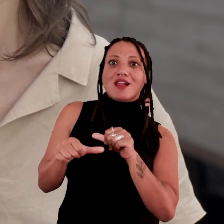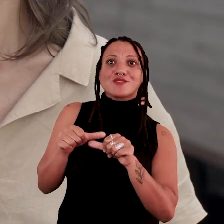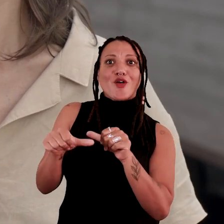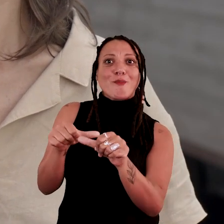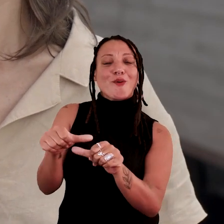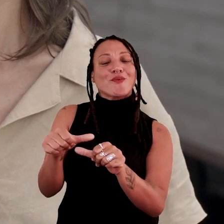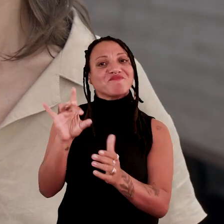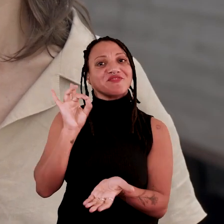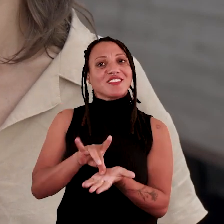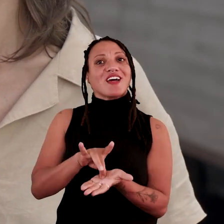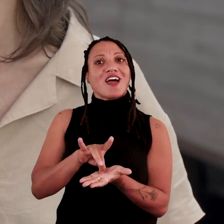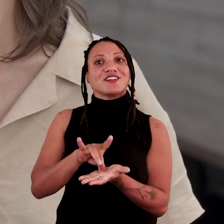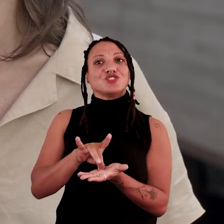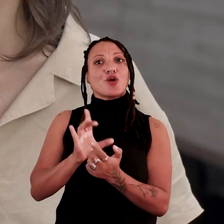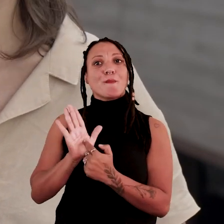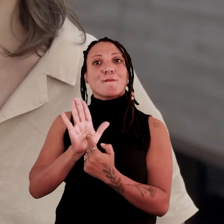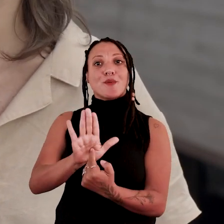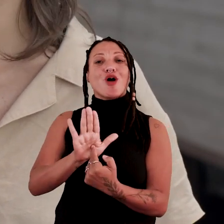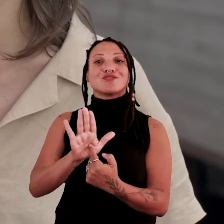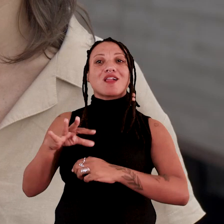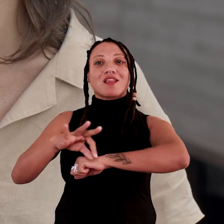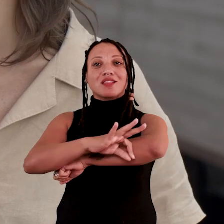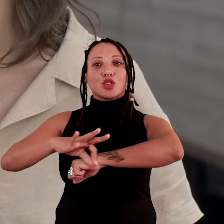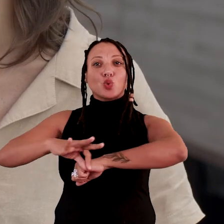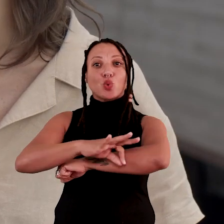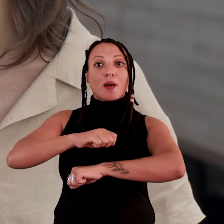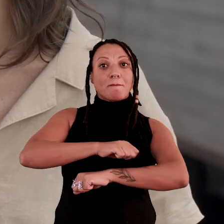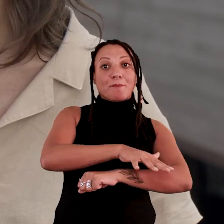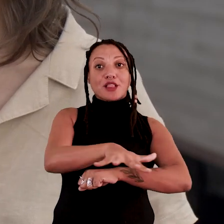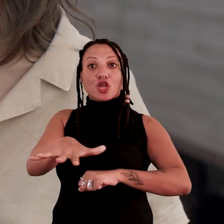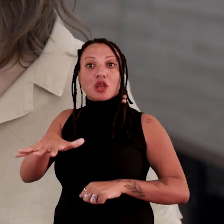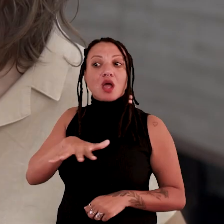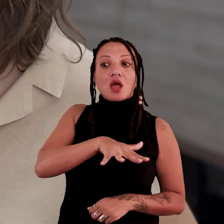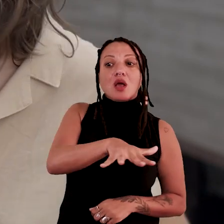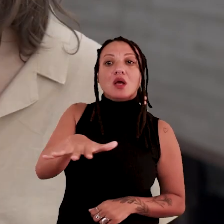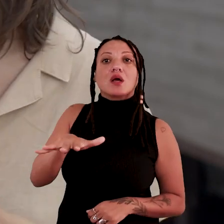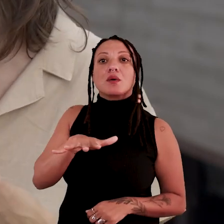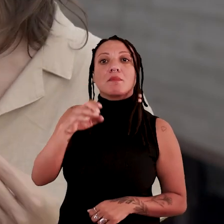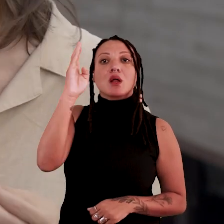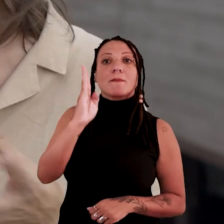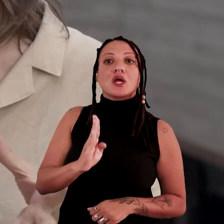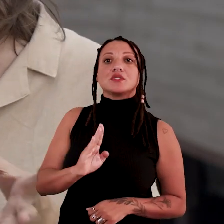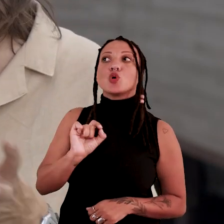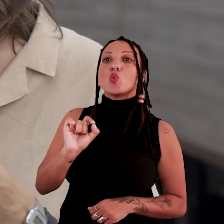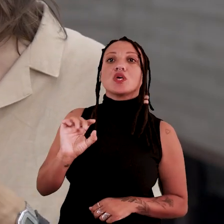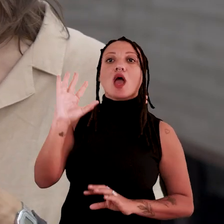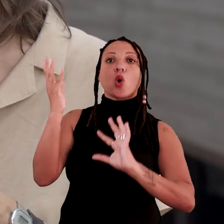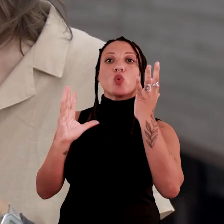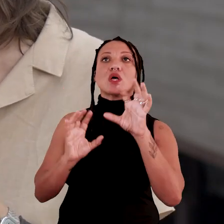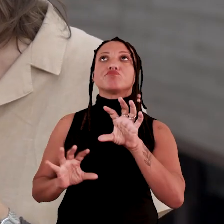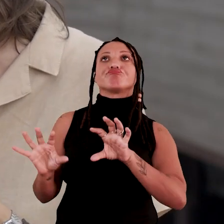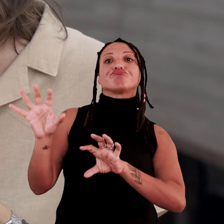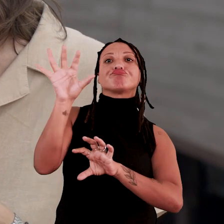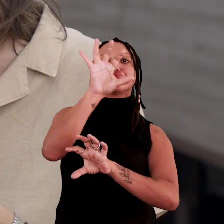que está acontecendo a nível nacional em diferentes regiões do país e em diferentes tipos de produções.